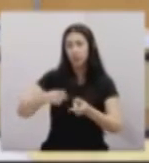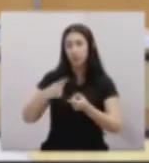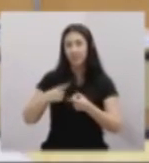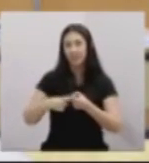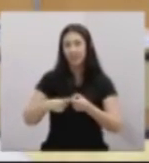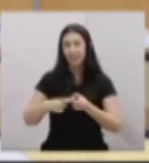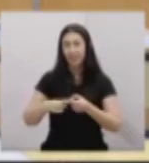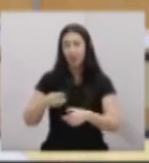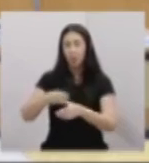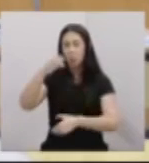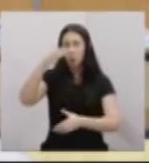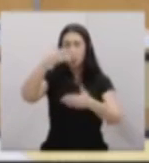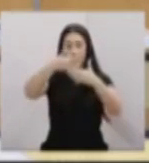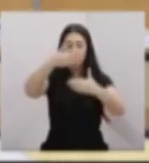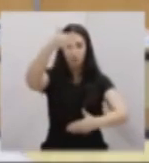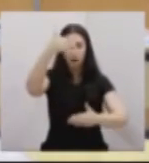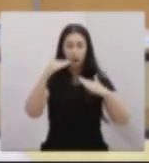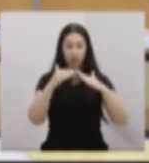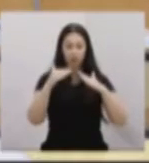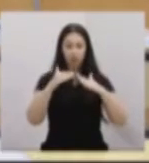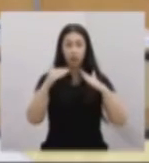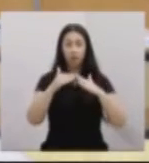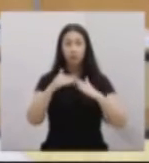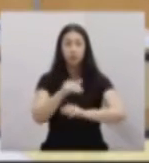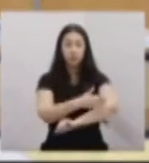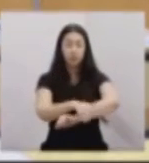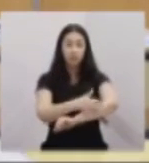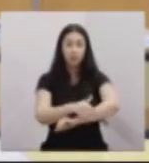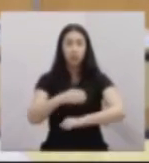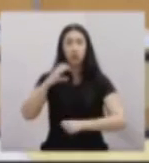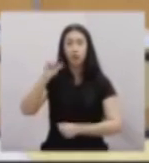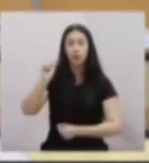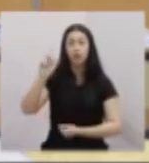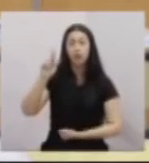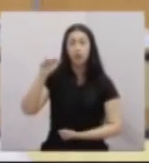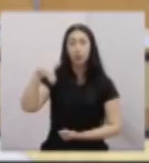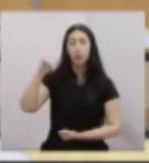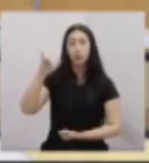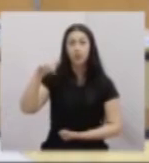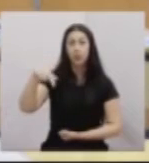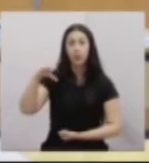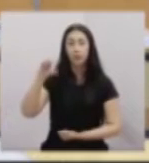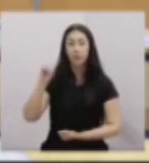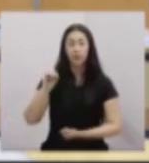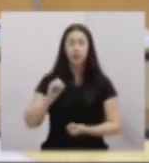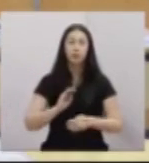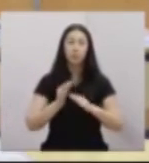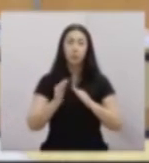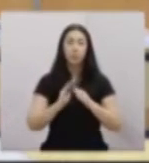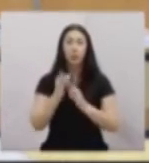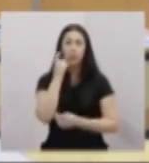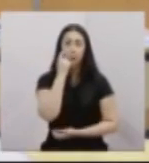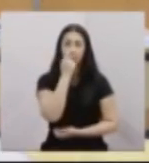em frente à garagem do imóvel número 80, na rua Carmino Soléu, no Parque Meia Lua.